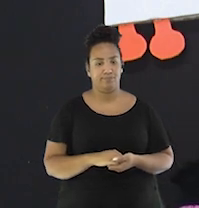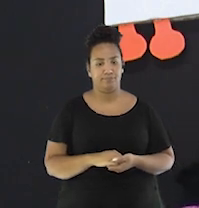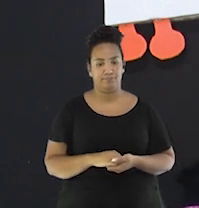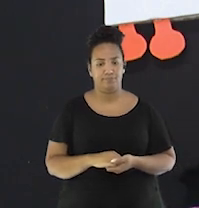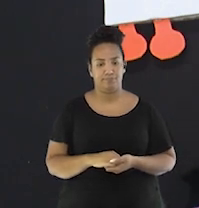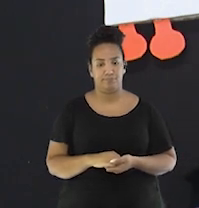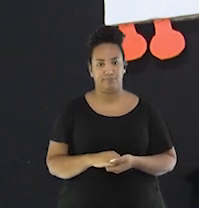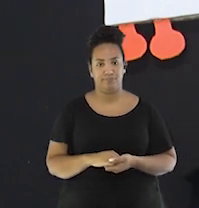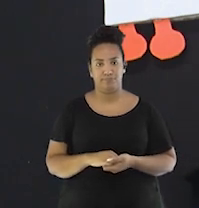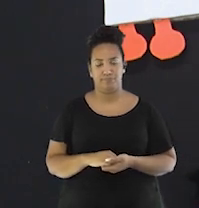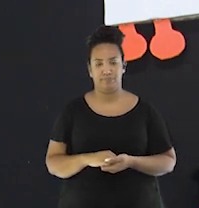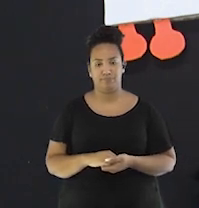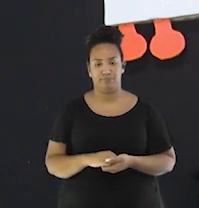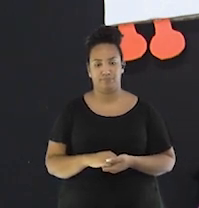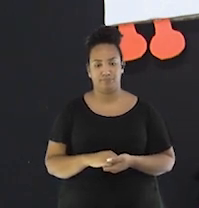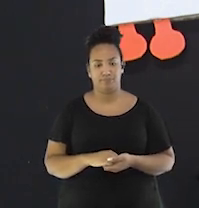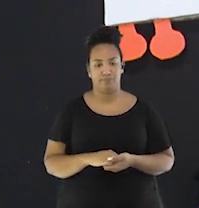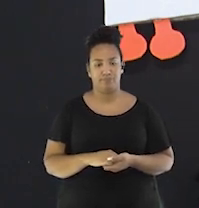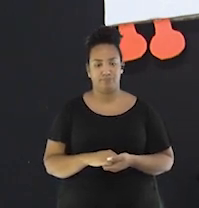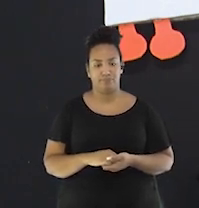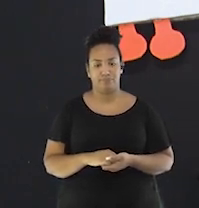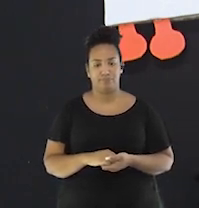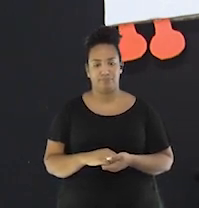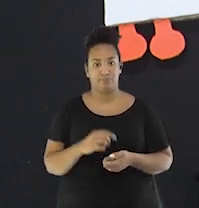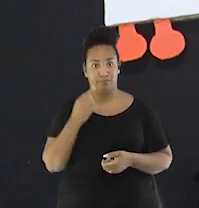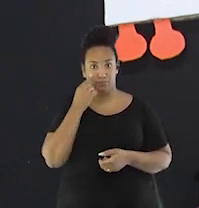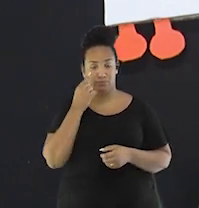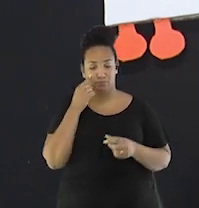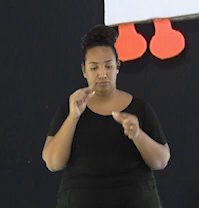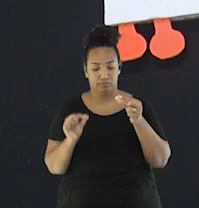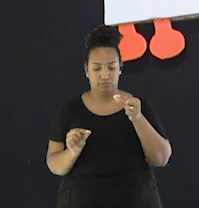Eu vou colocar cada borrachinha